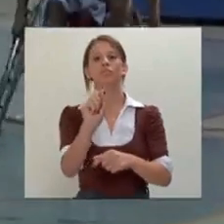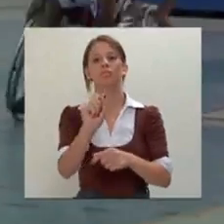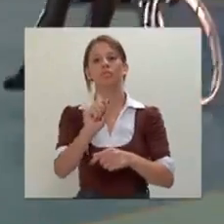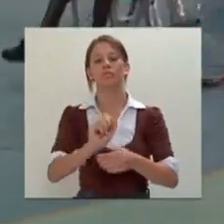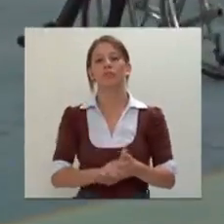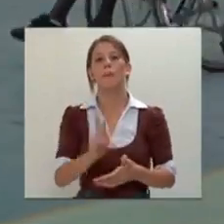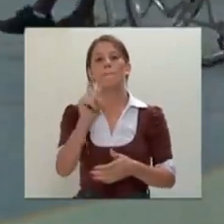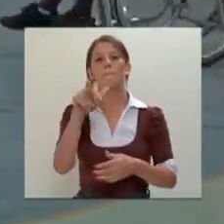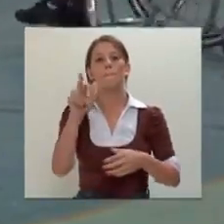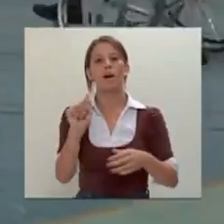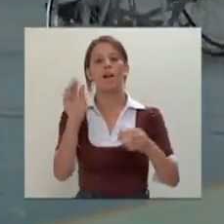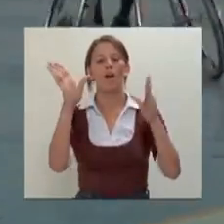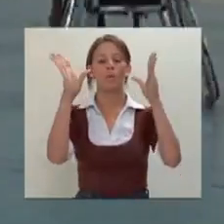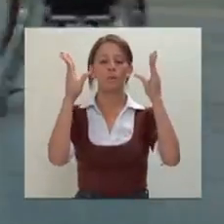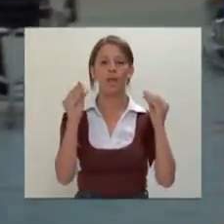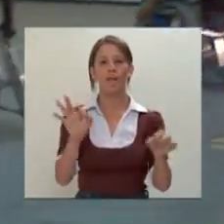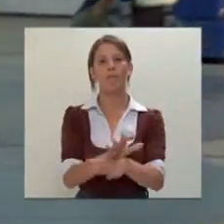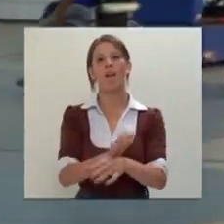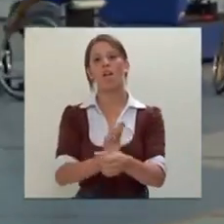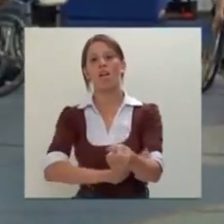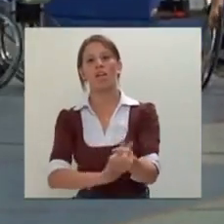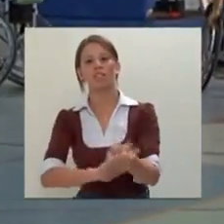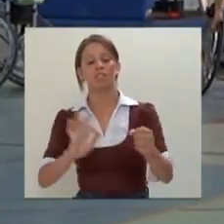Volta, volta, volta com o Dinho!